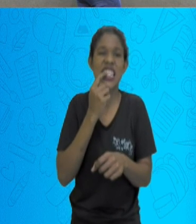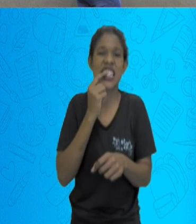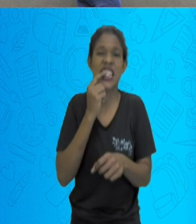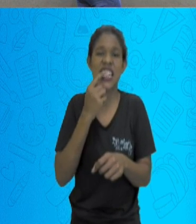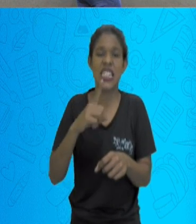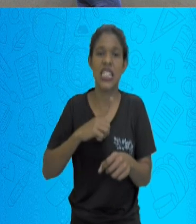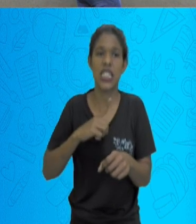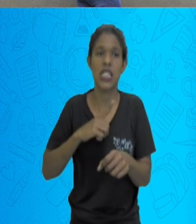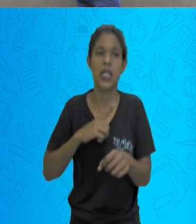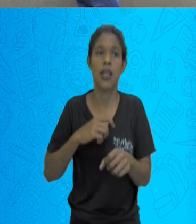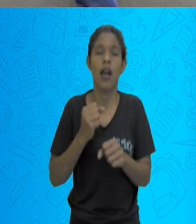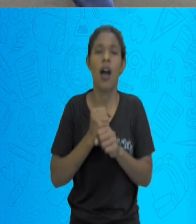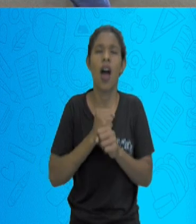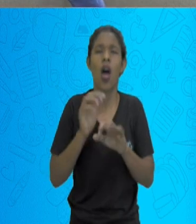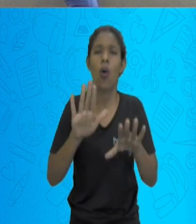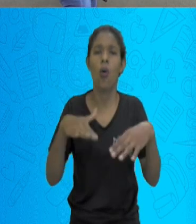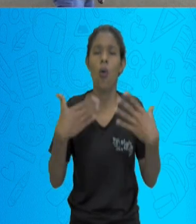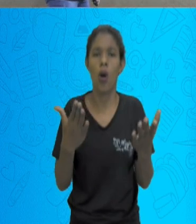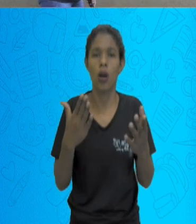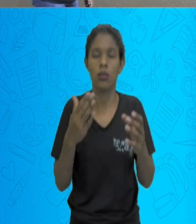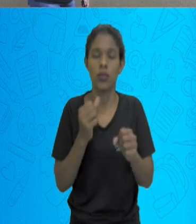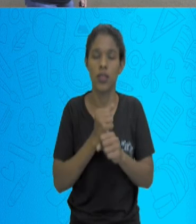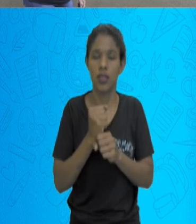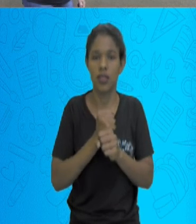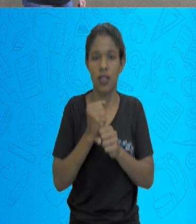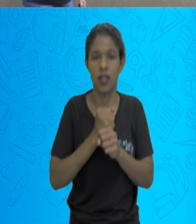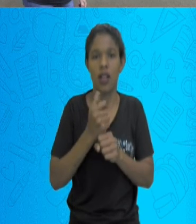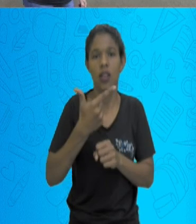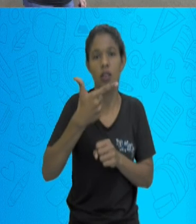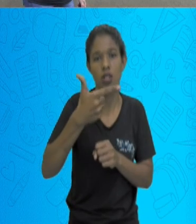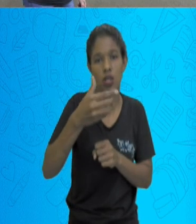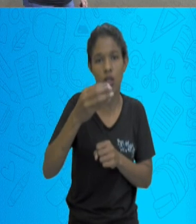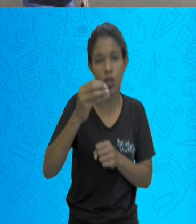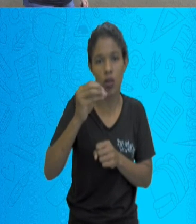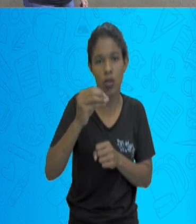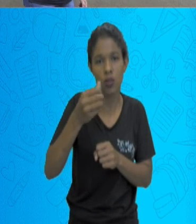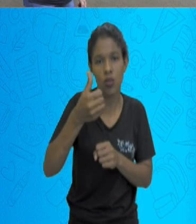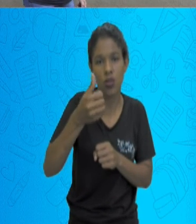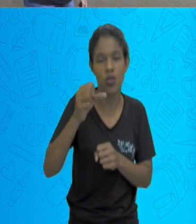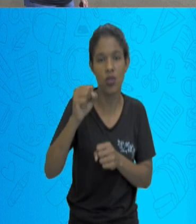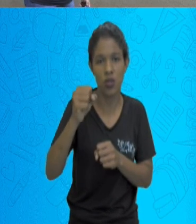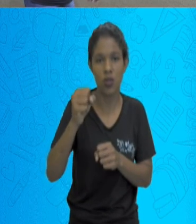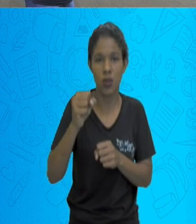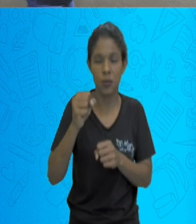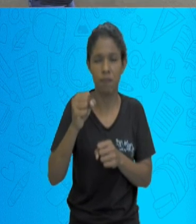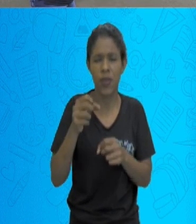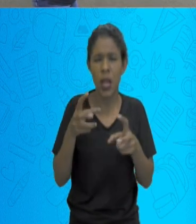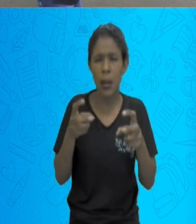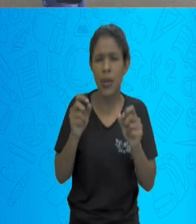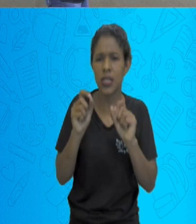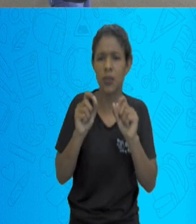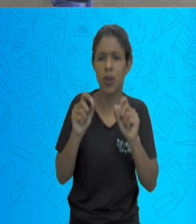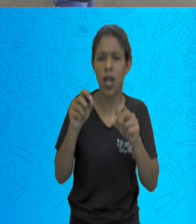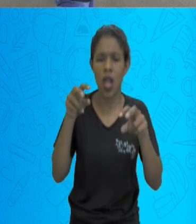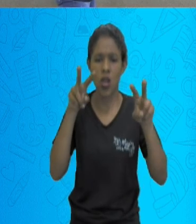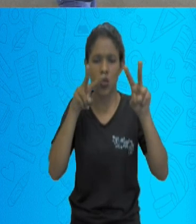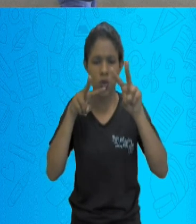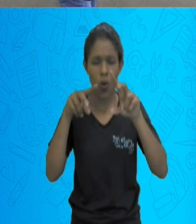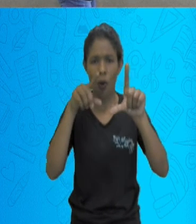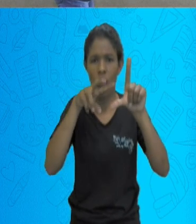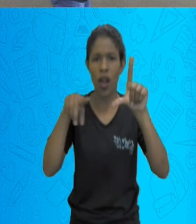No ano de 2018. Vejam que só observando o gráfico eu consigo todas essas